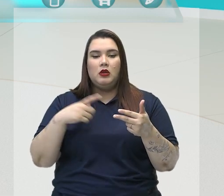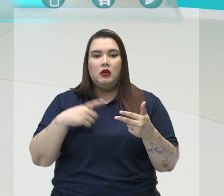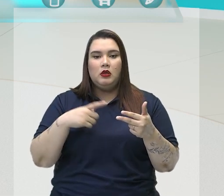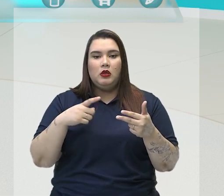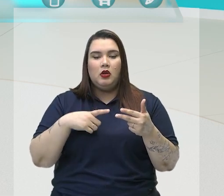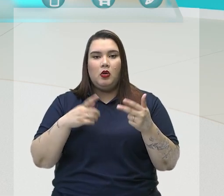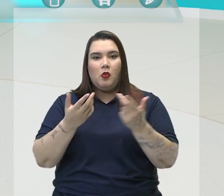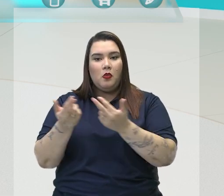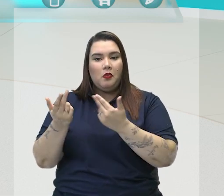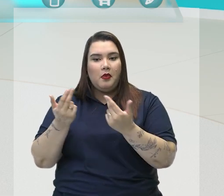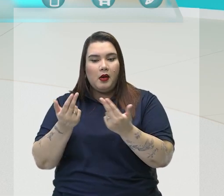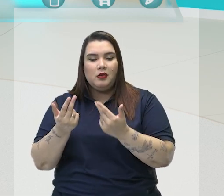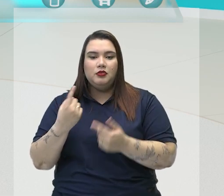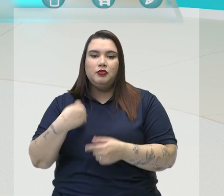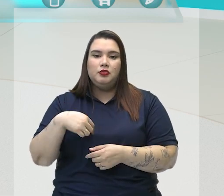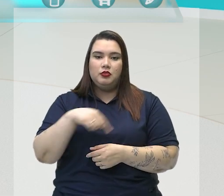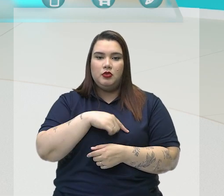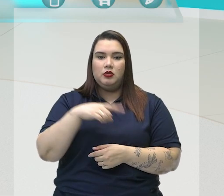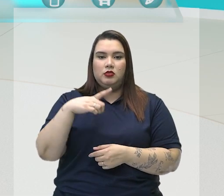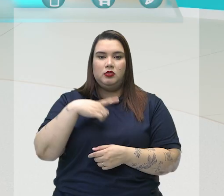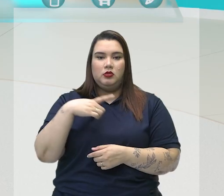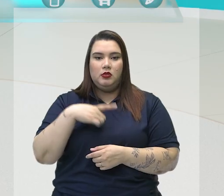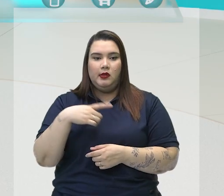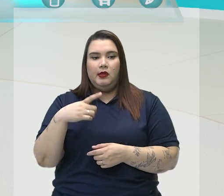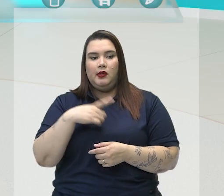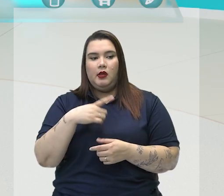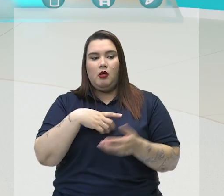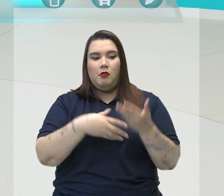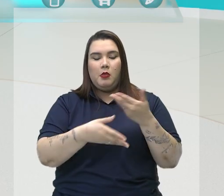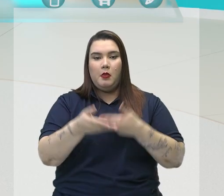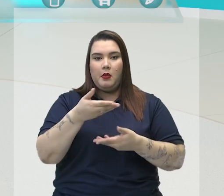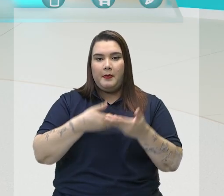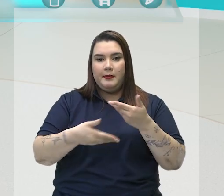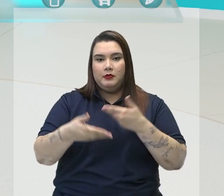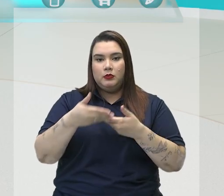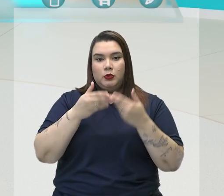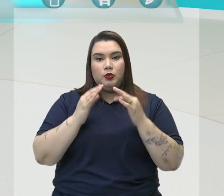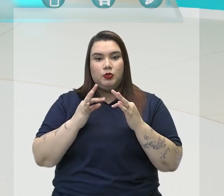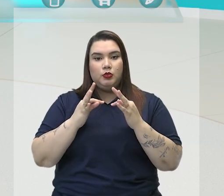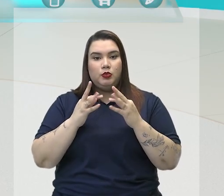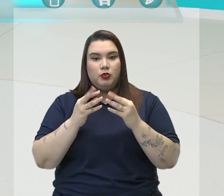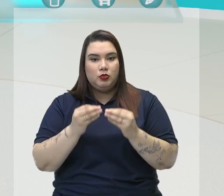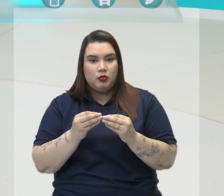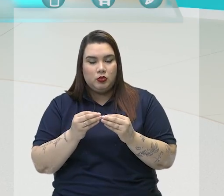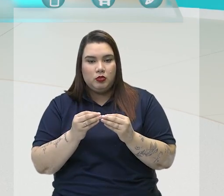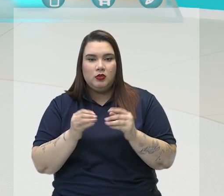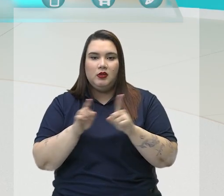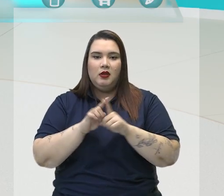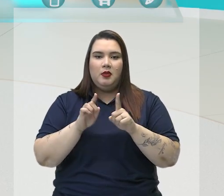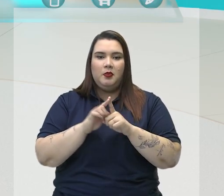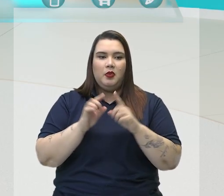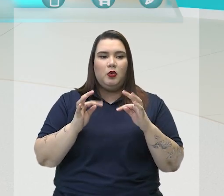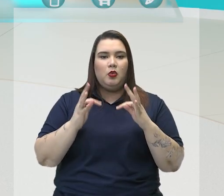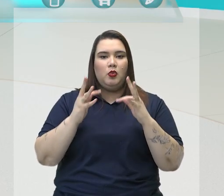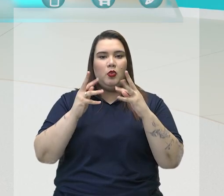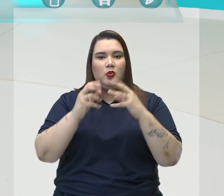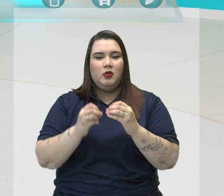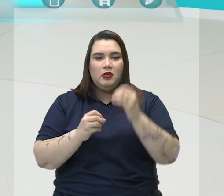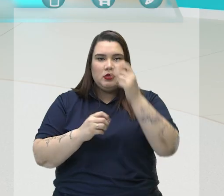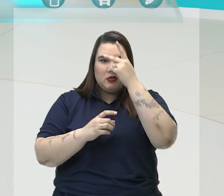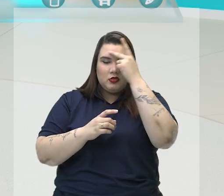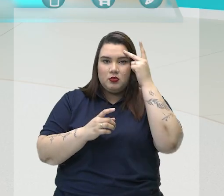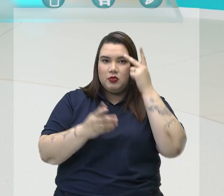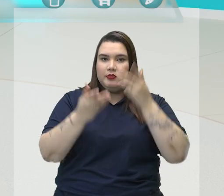simétricas, nós também estamos em harmonia com tudo e com todos. Por isso